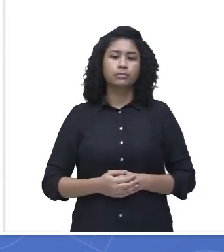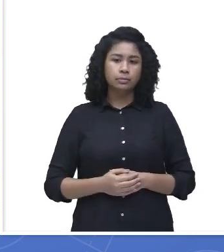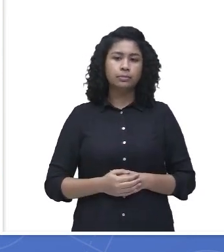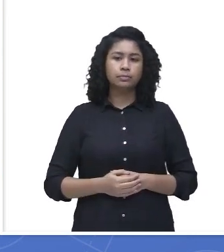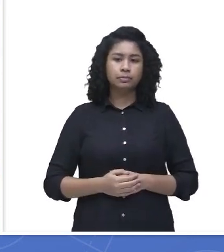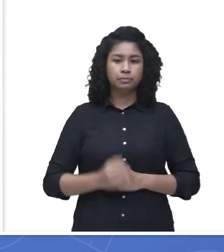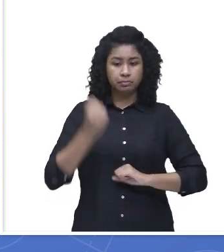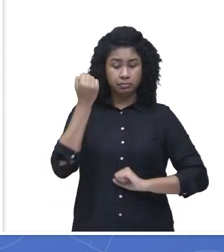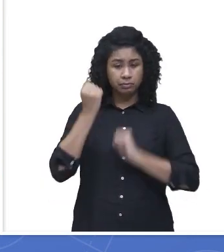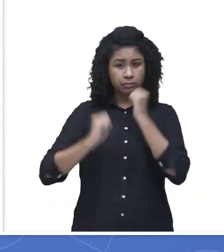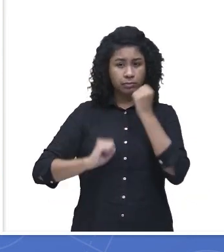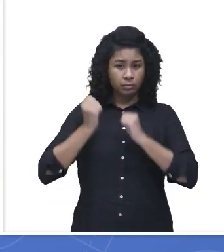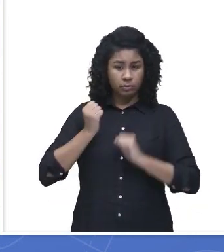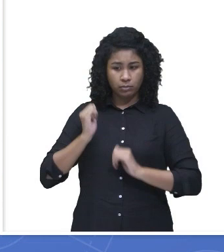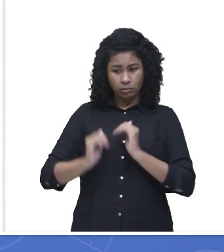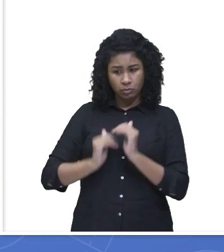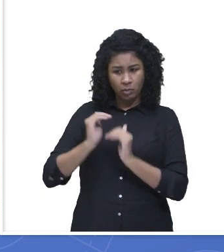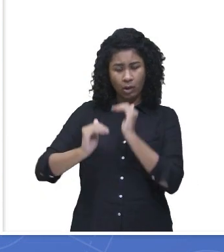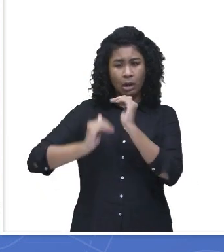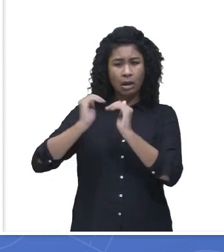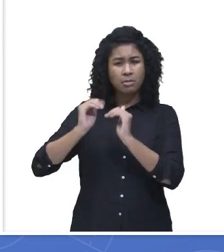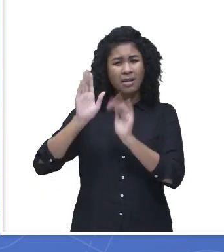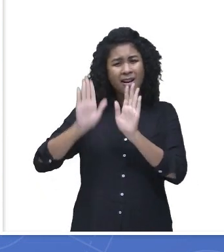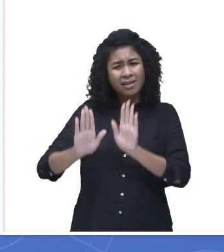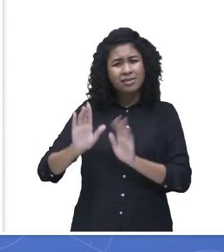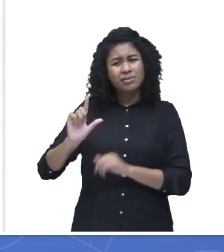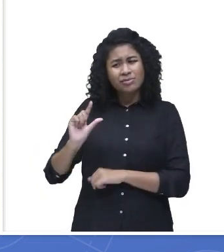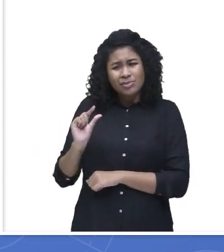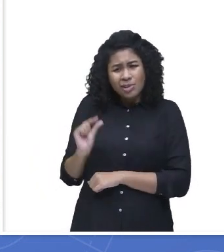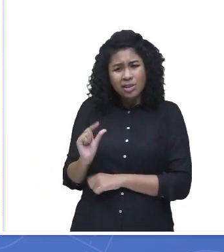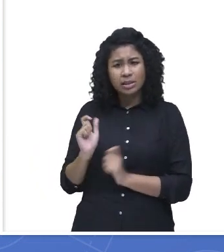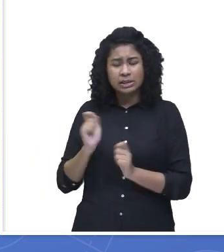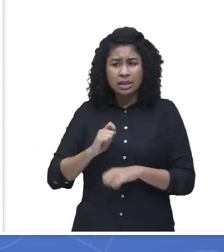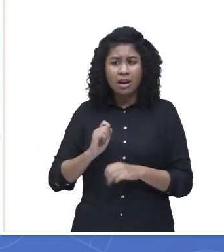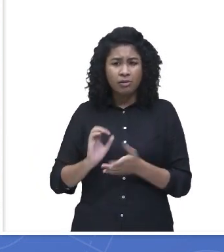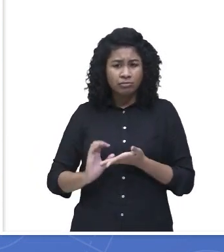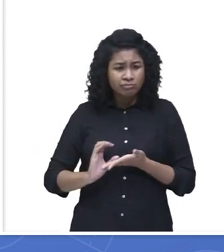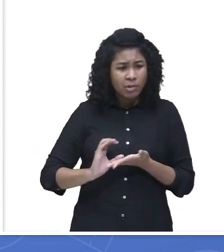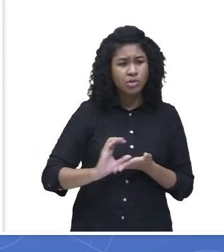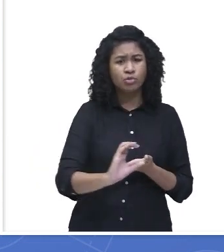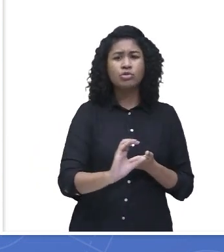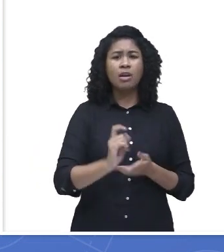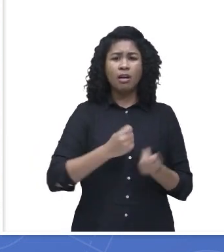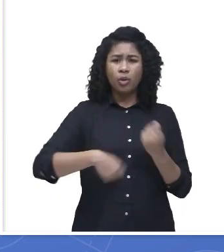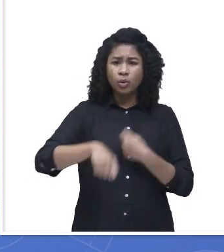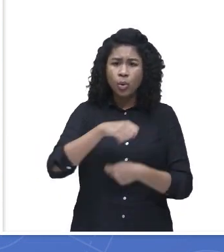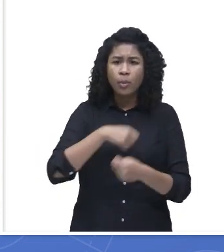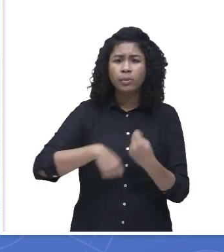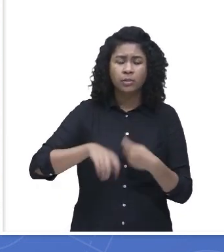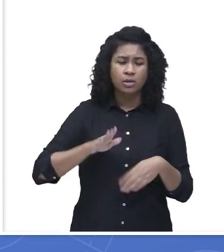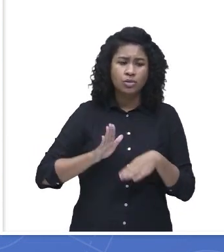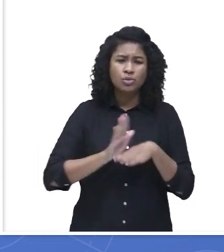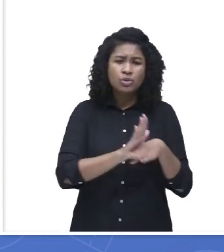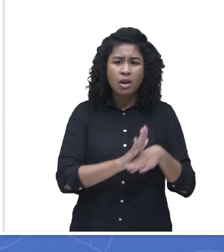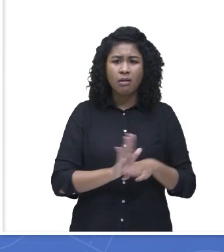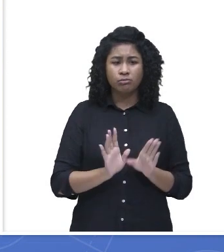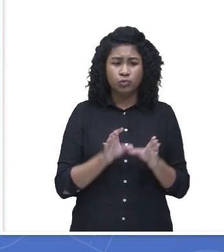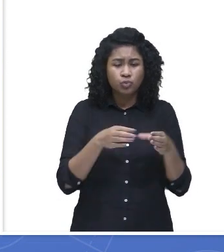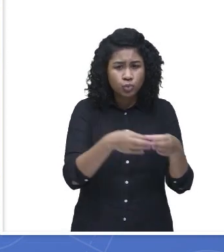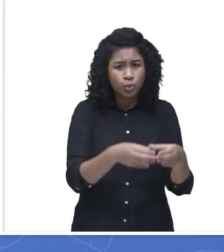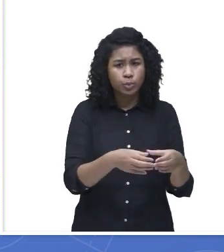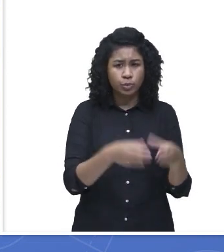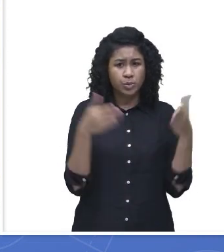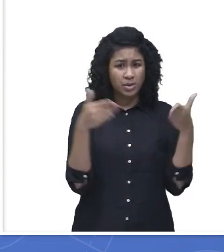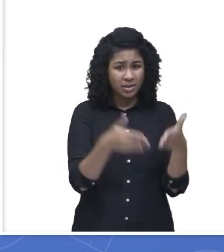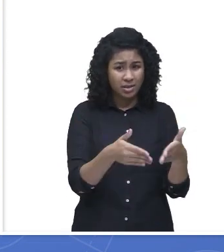São Paulo, que dava um gás ali econômico, né? Um poderio econômico a um determinado grupo. Nós tínhamos